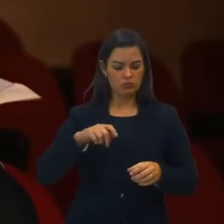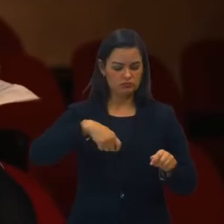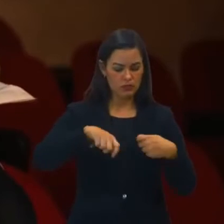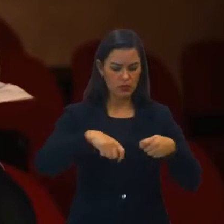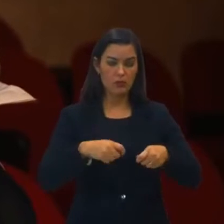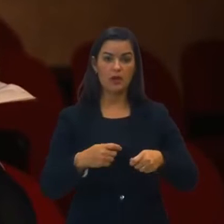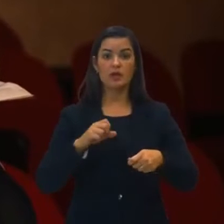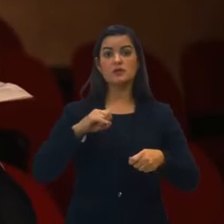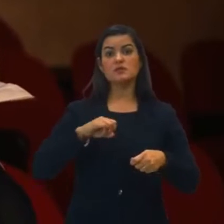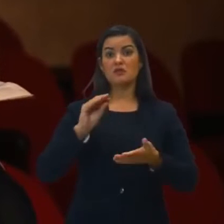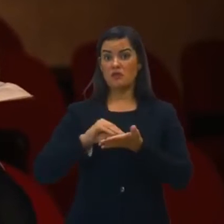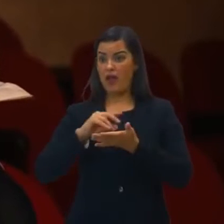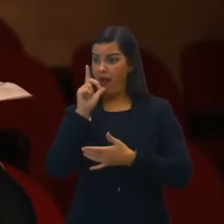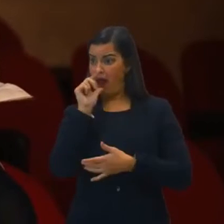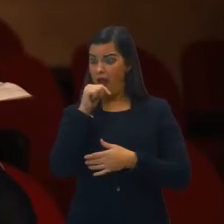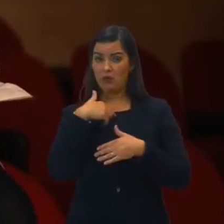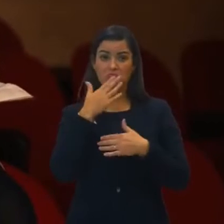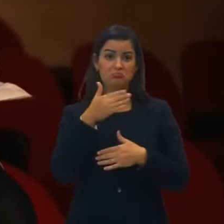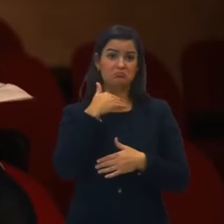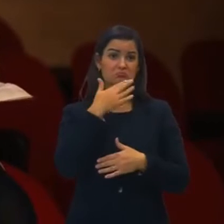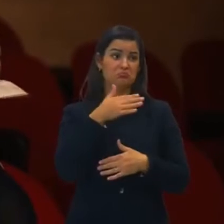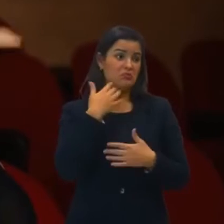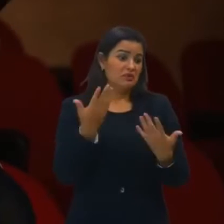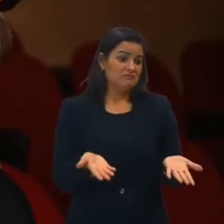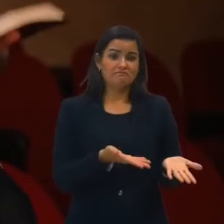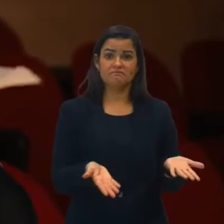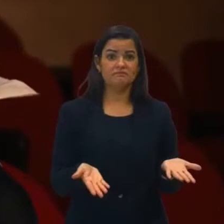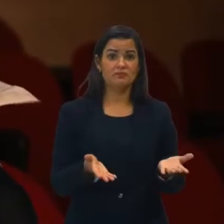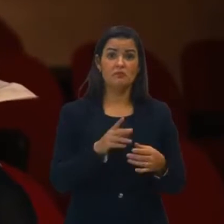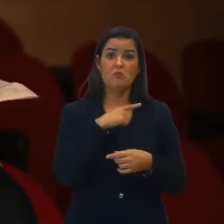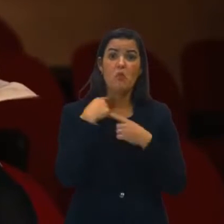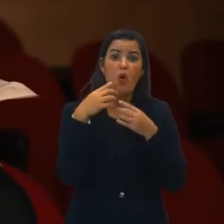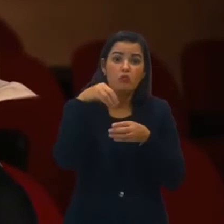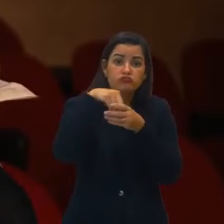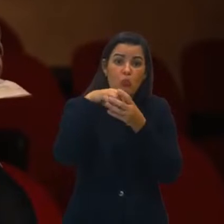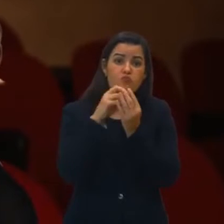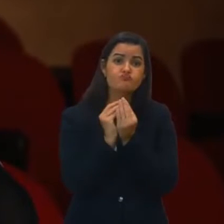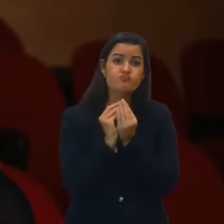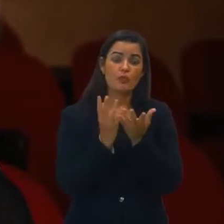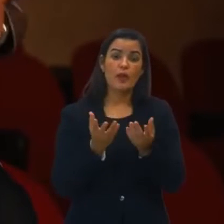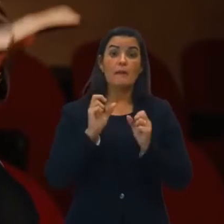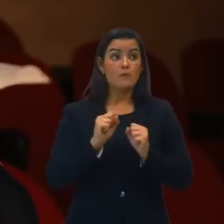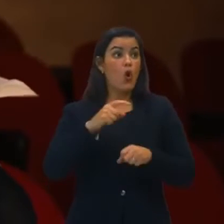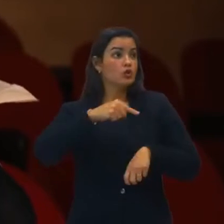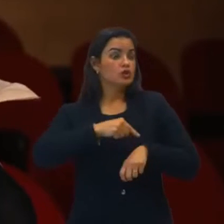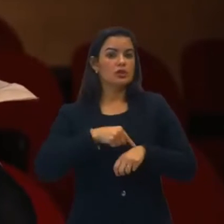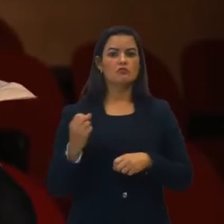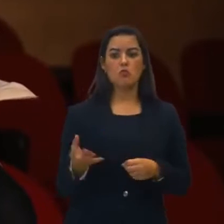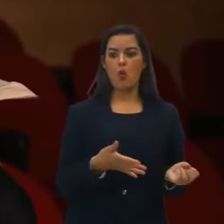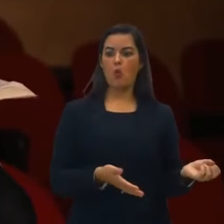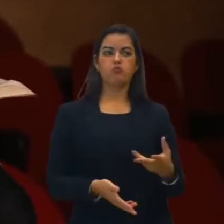tiver água, a semente morre mirrada no ventre da terra. Você pode ter templos modernos, você pode ter